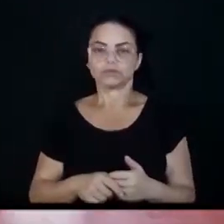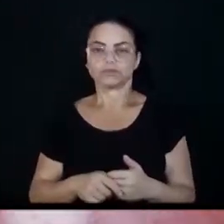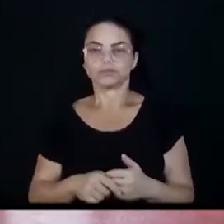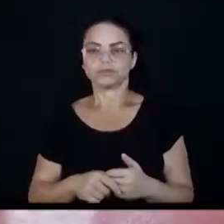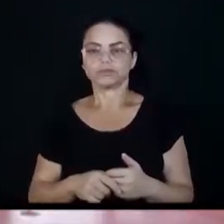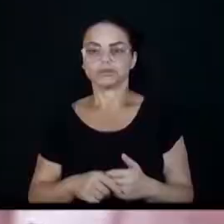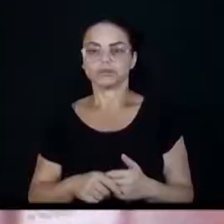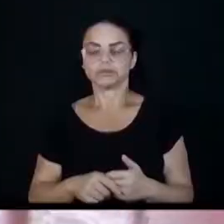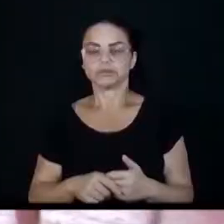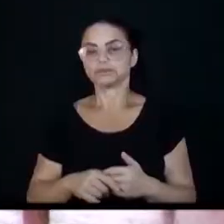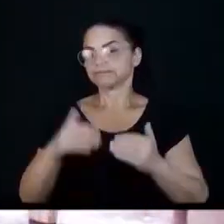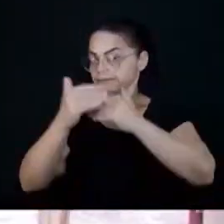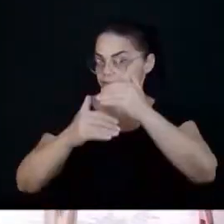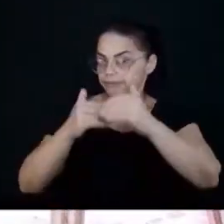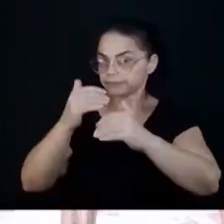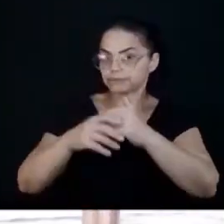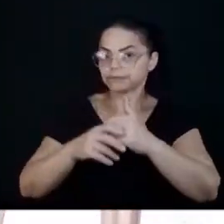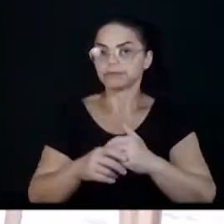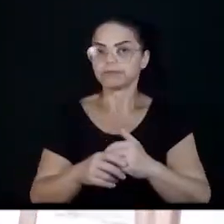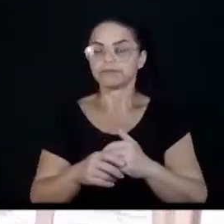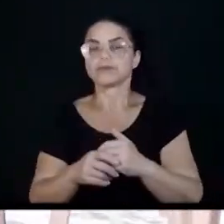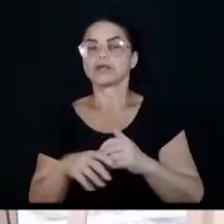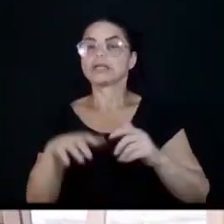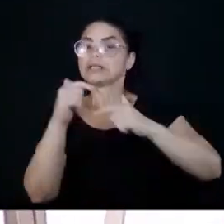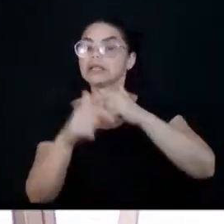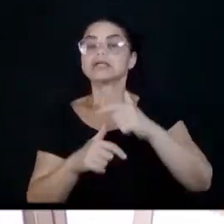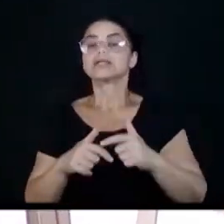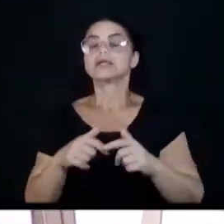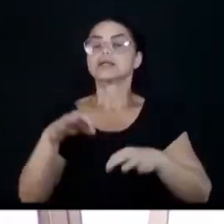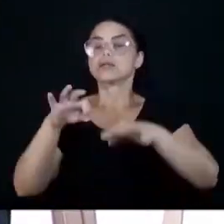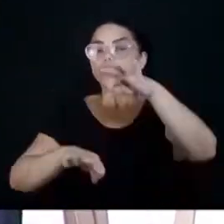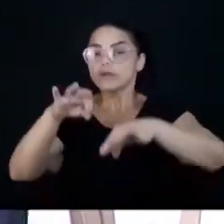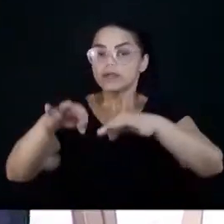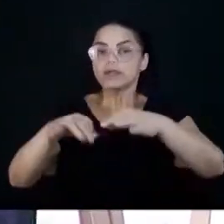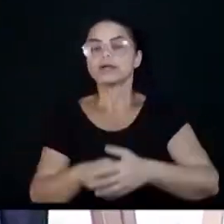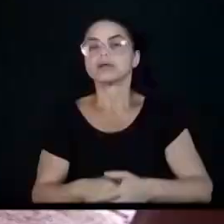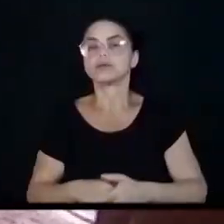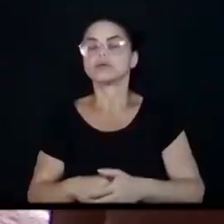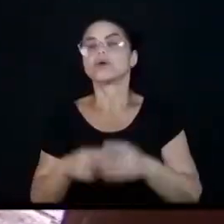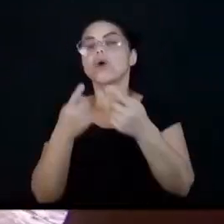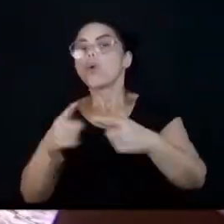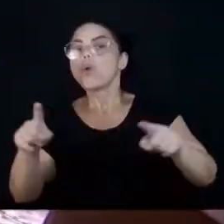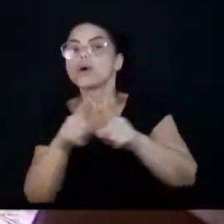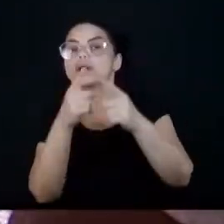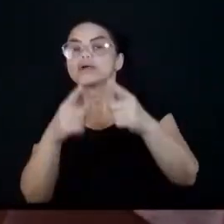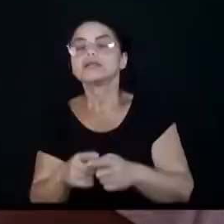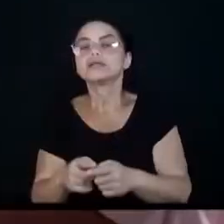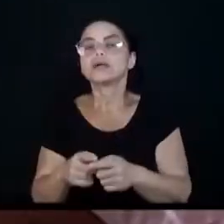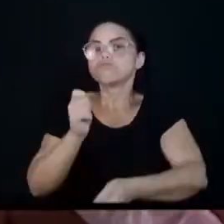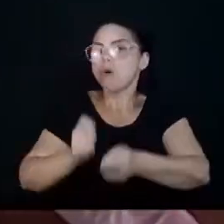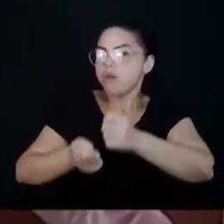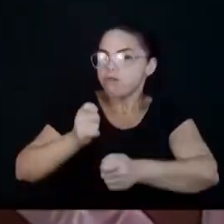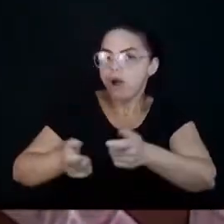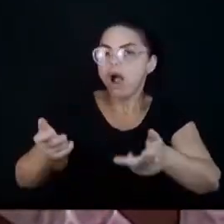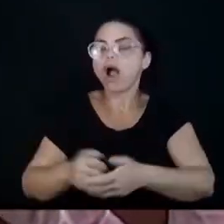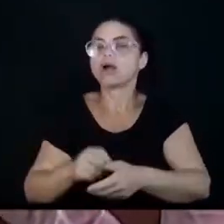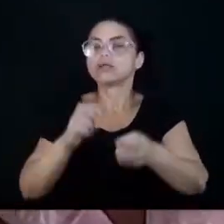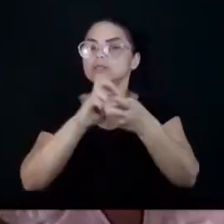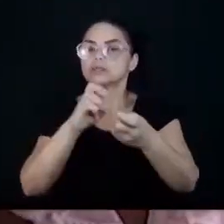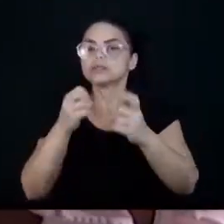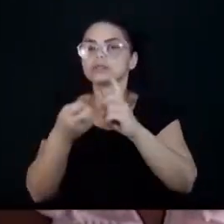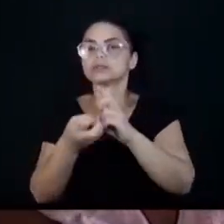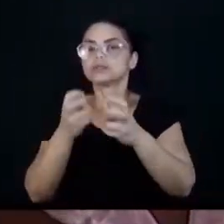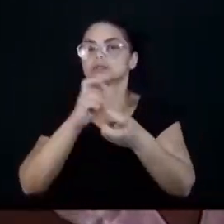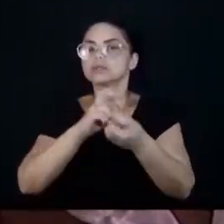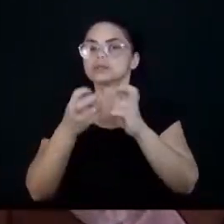através dessas atividades. Então, seja o coral, seja a percussão, seja a capoeira, todas elas